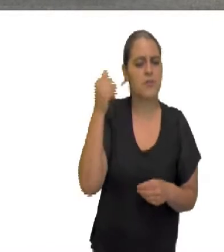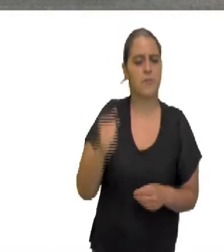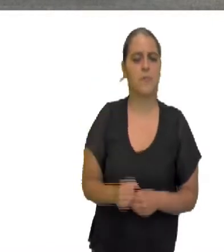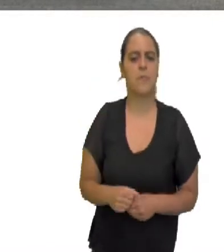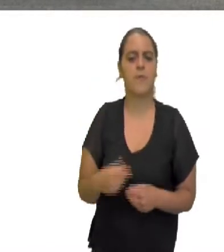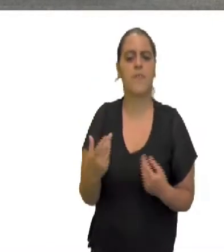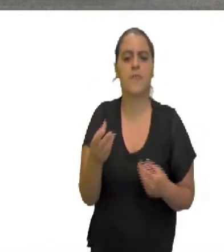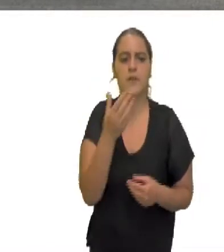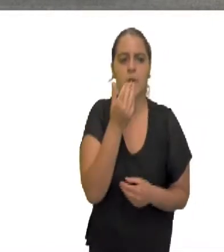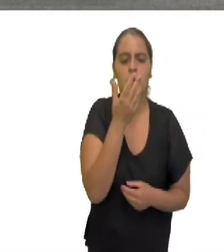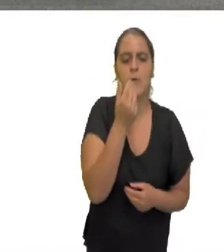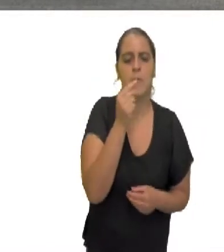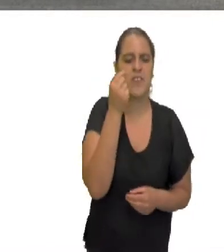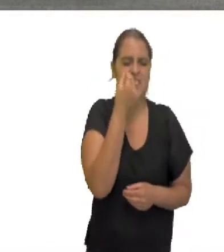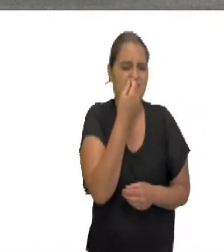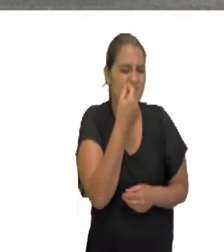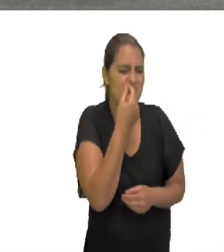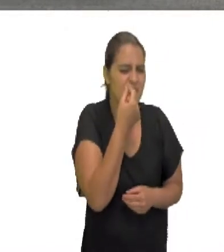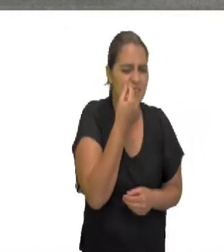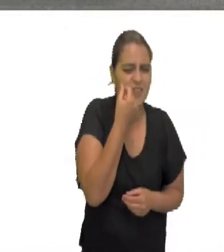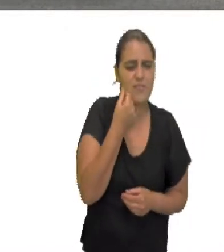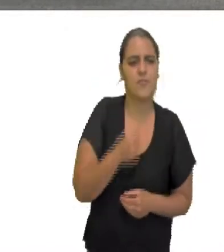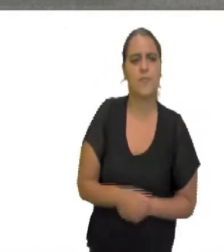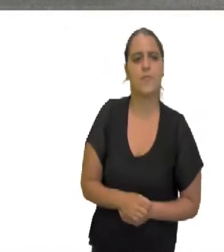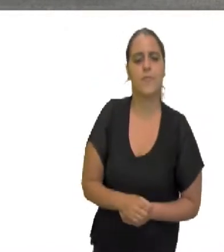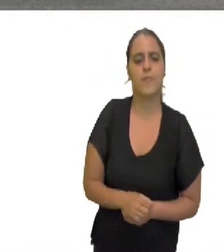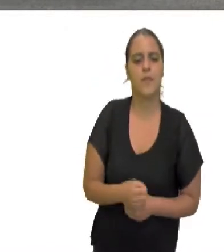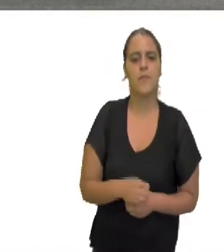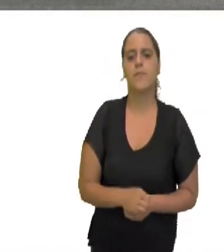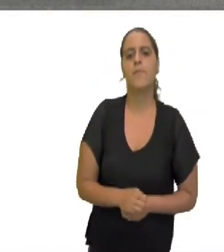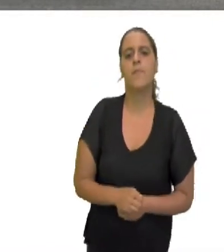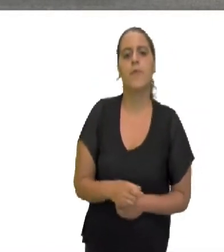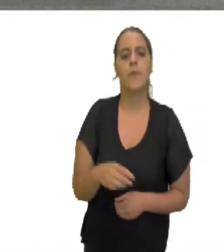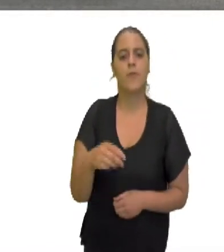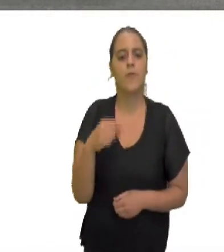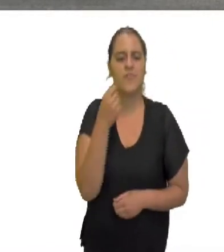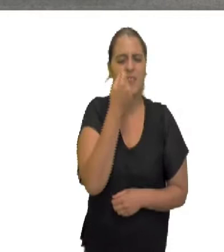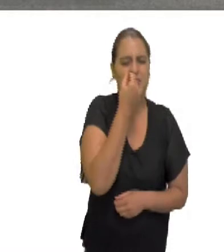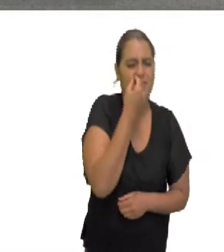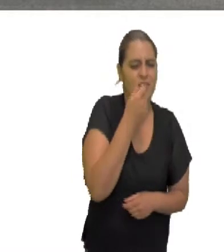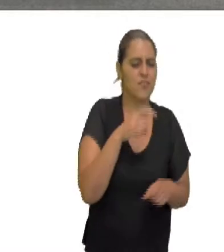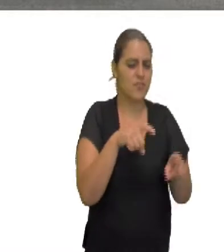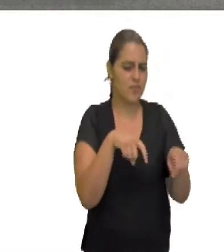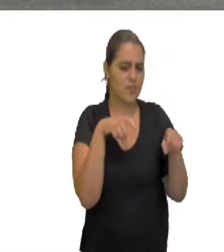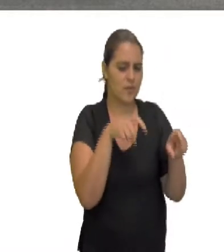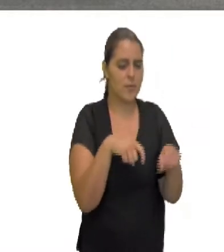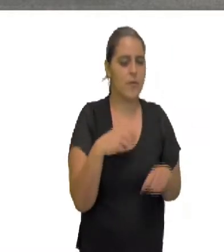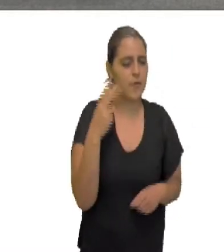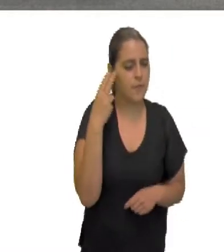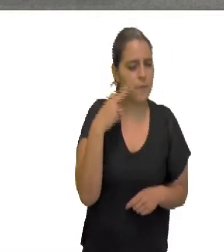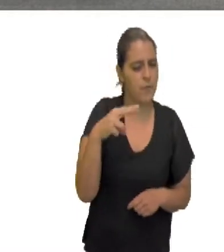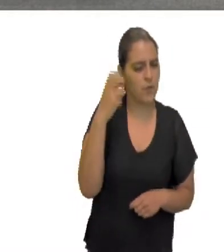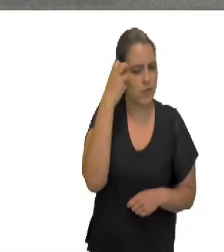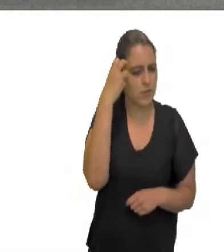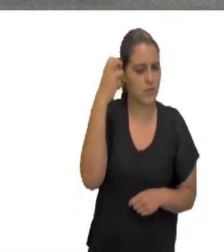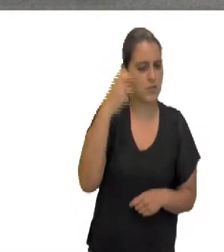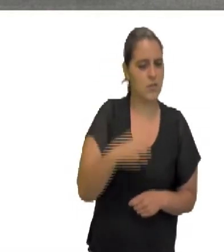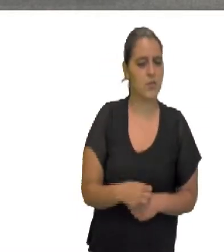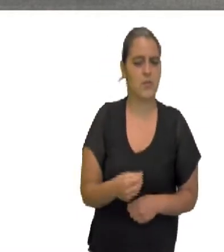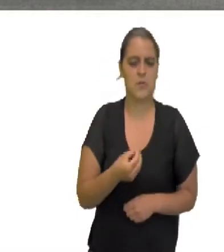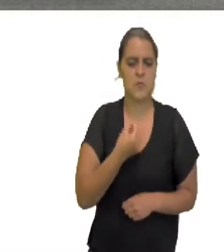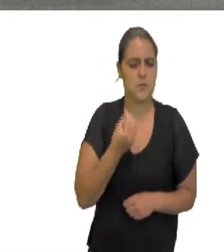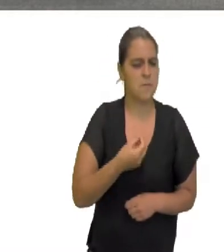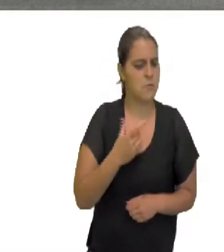quê? Comer os ratinhos. Então o ratinho do campo percebeu que aquilo ali não era vida